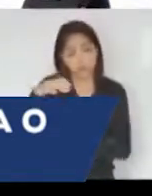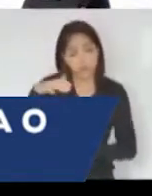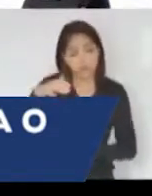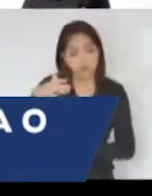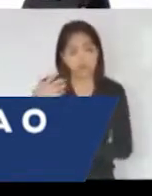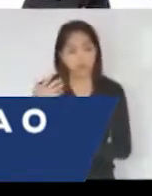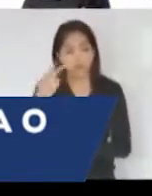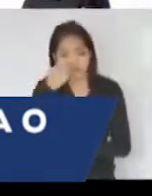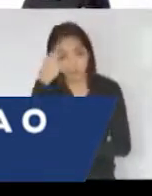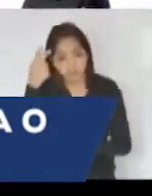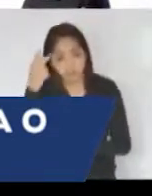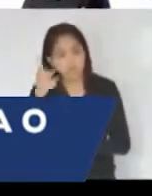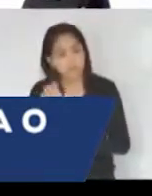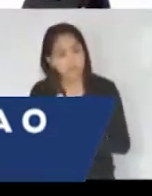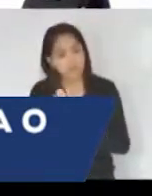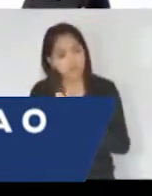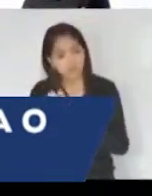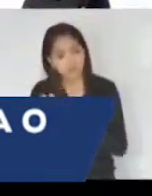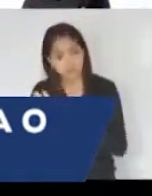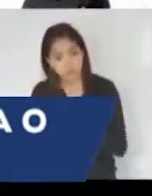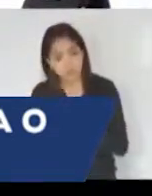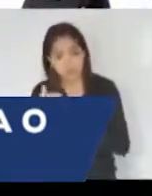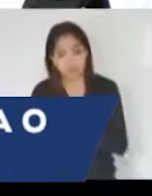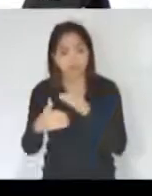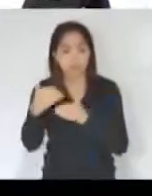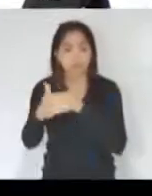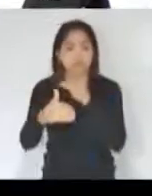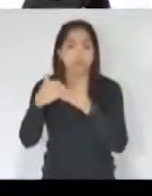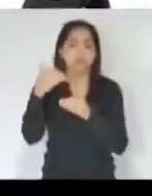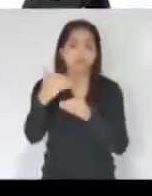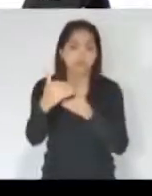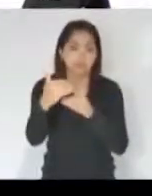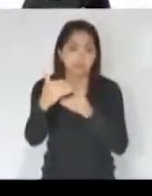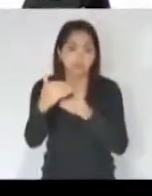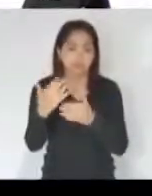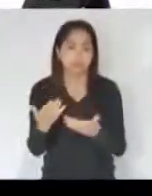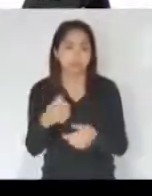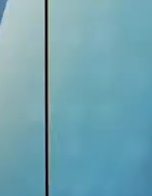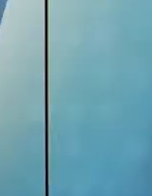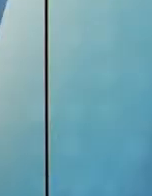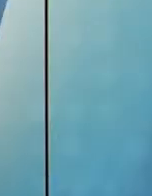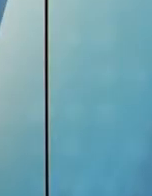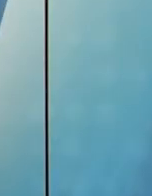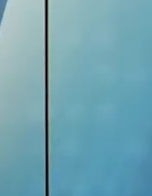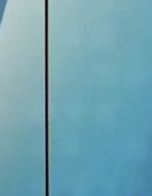praticar atividades físicas o projeto foi amplamente elogiado pelos demais parlamentares